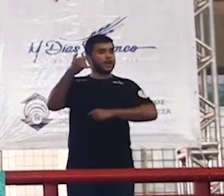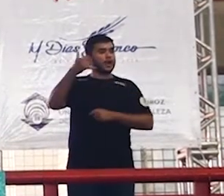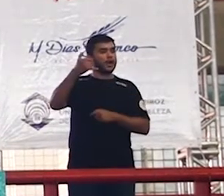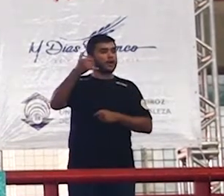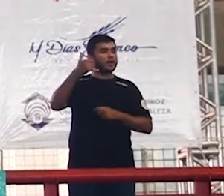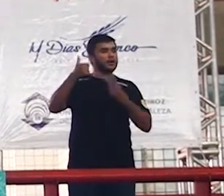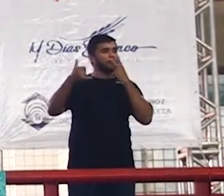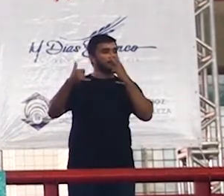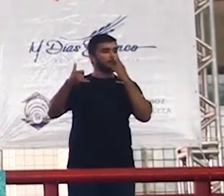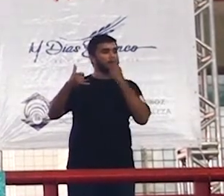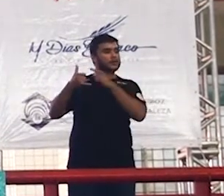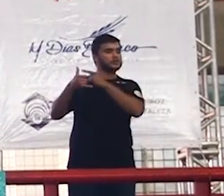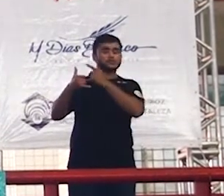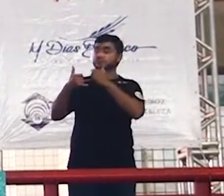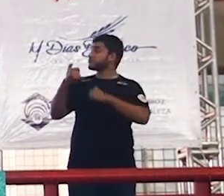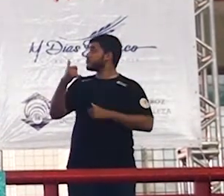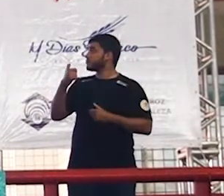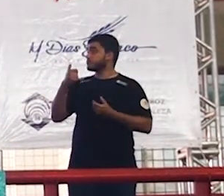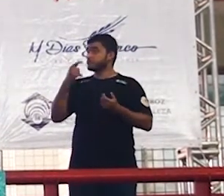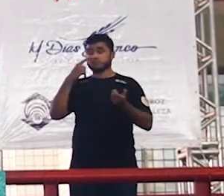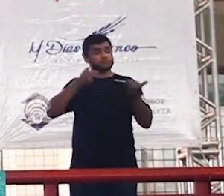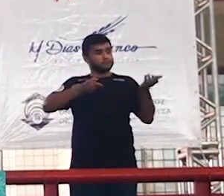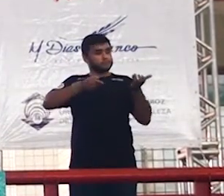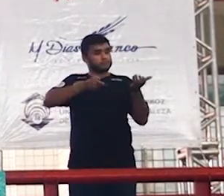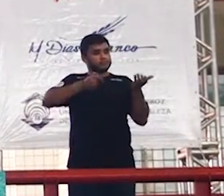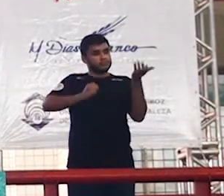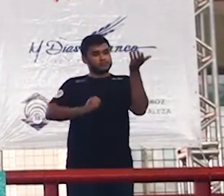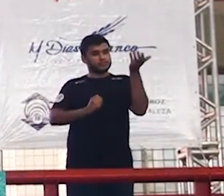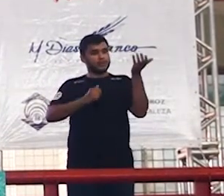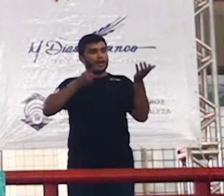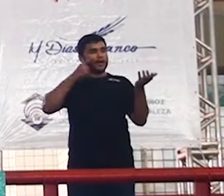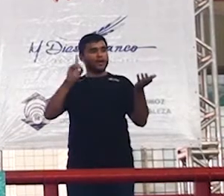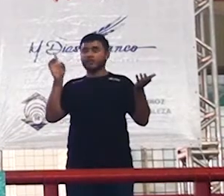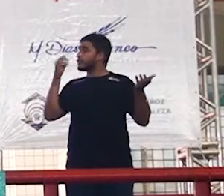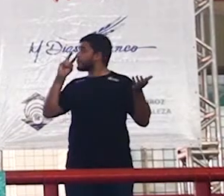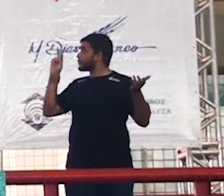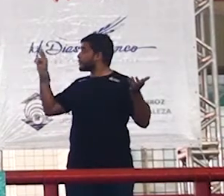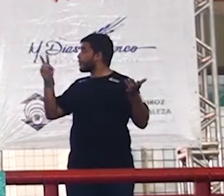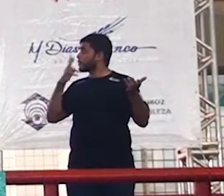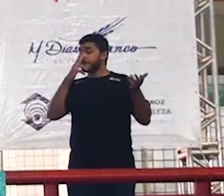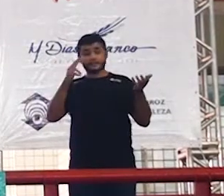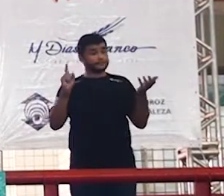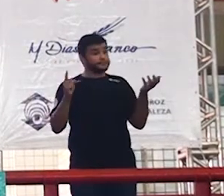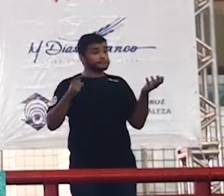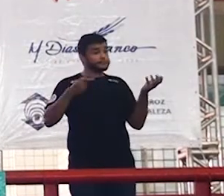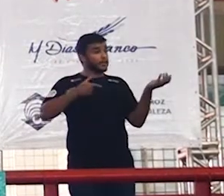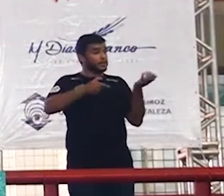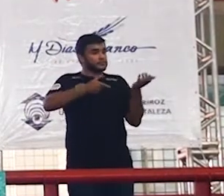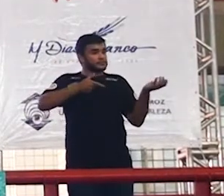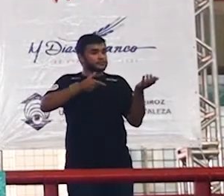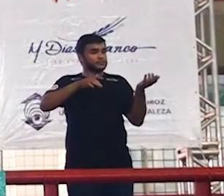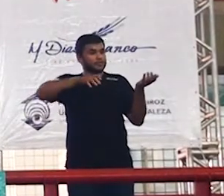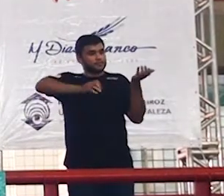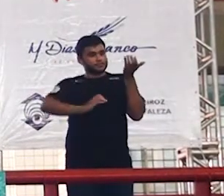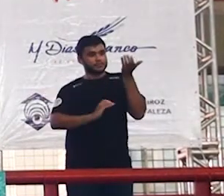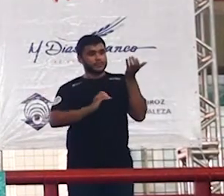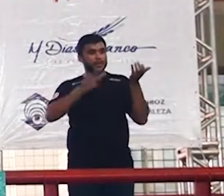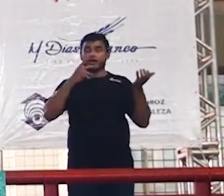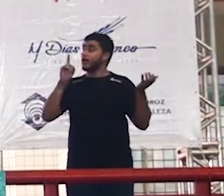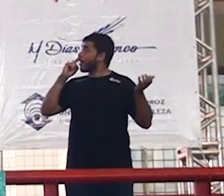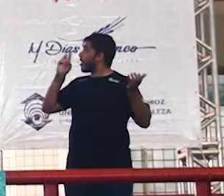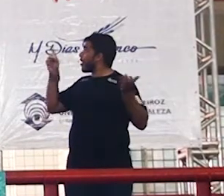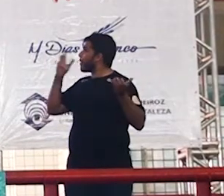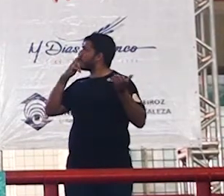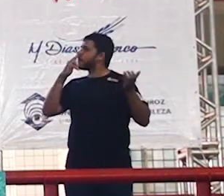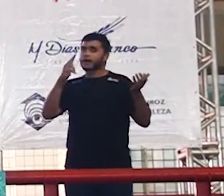comparando o cigarro a uma espécie de escopeta. Se ele está comparando o cigarro a uma arma, e essa comparação é uma comparação